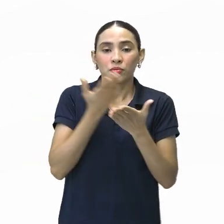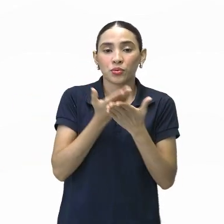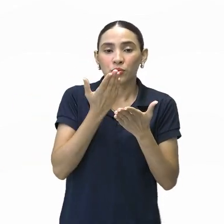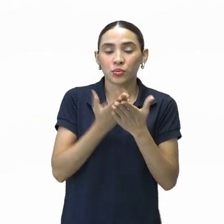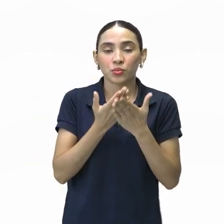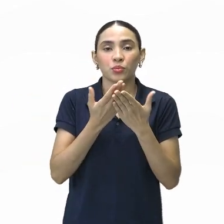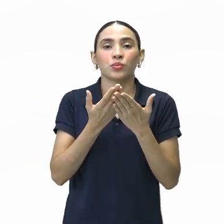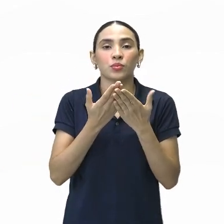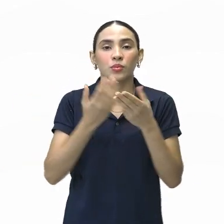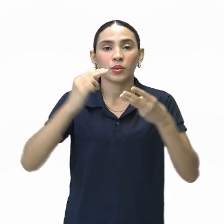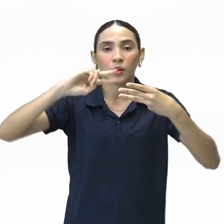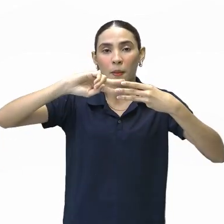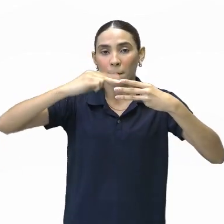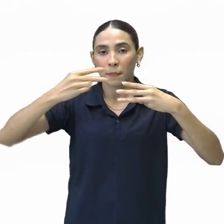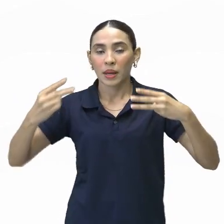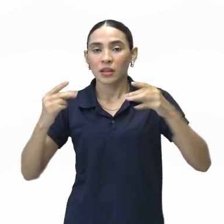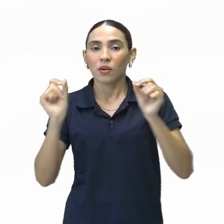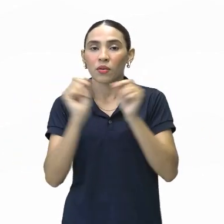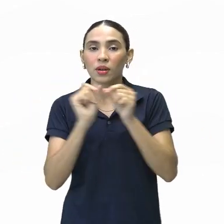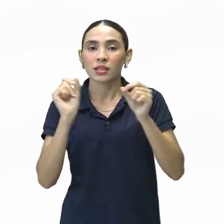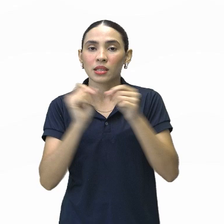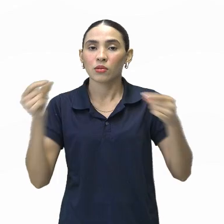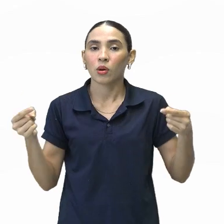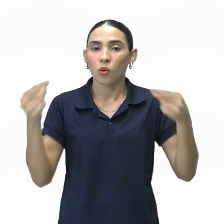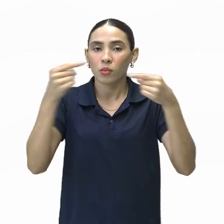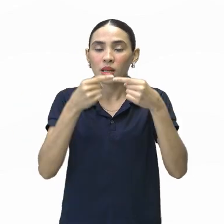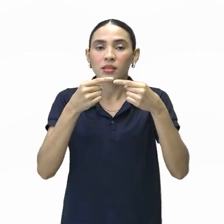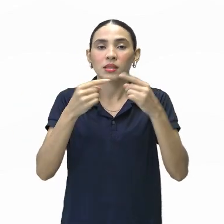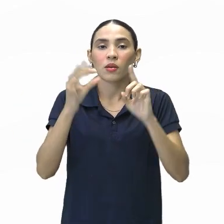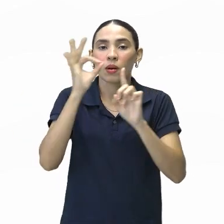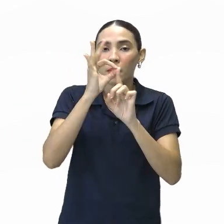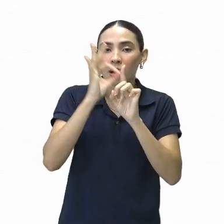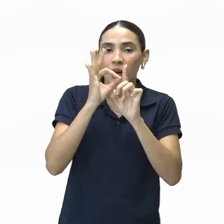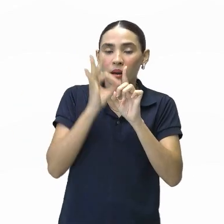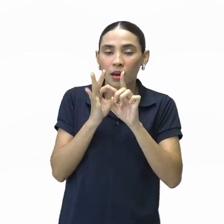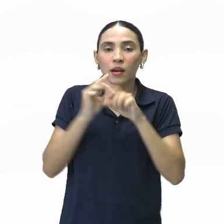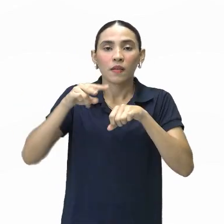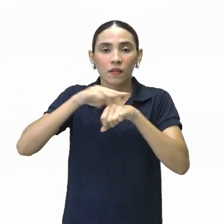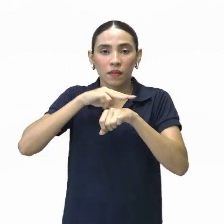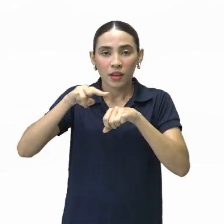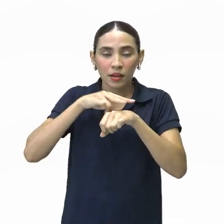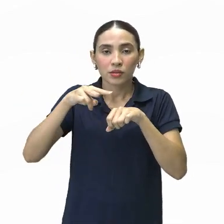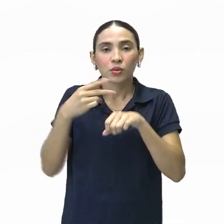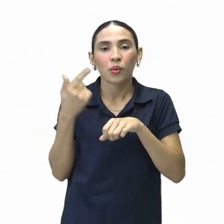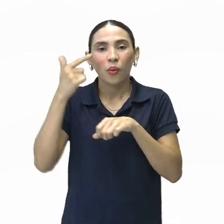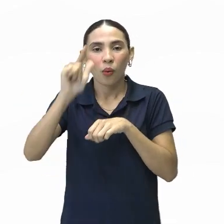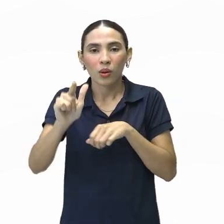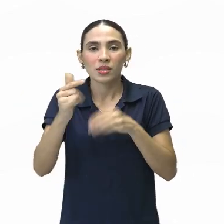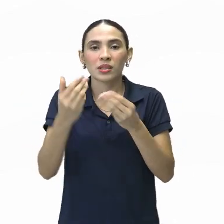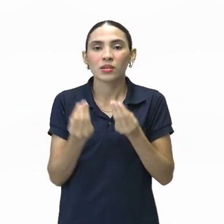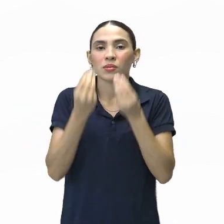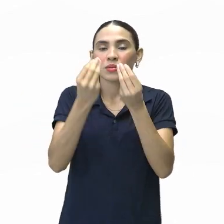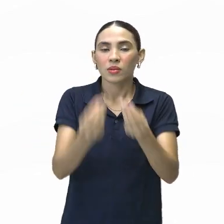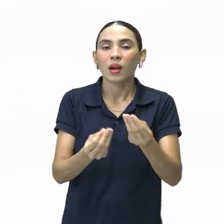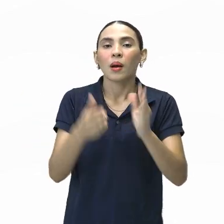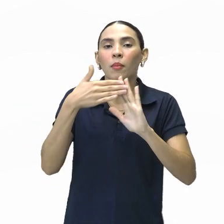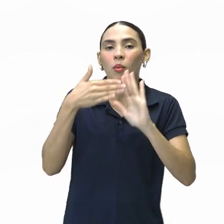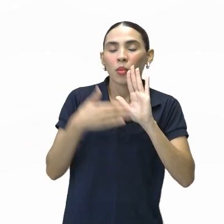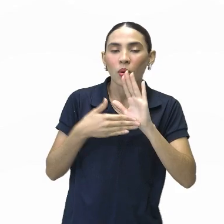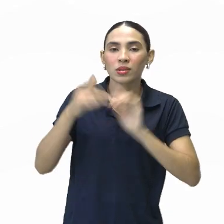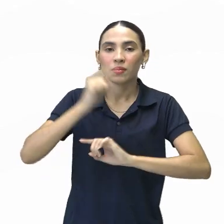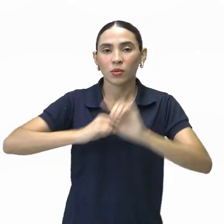de Mendel, fazendo os cruzamentos aí com as ervilhas, ele conseguiu corroborar com parte da proposta